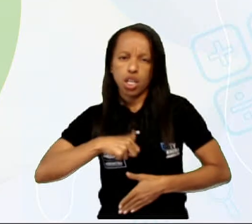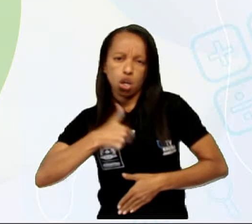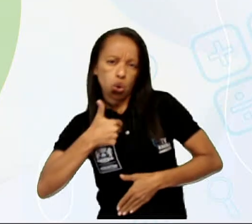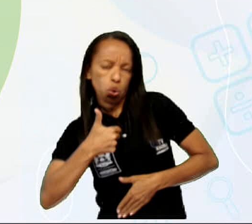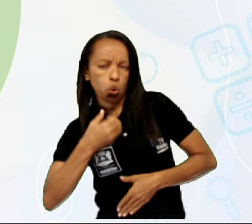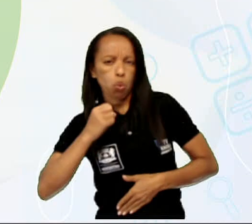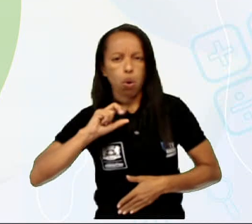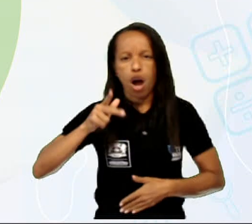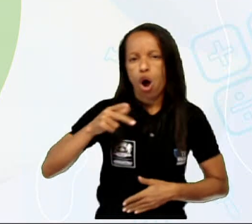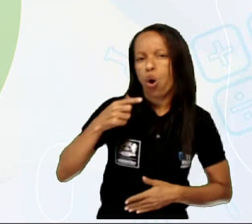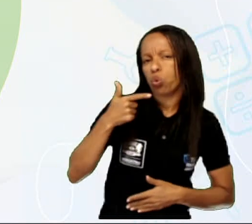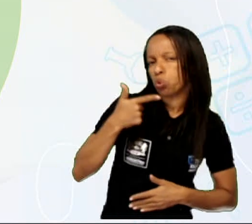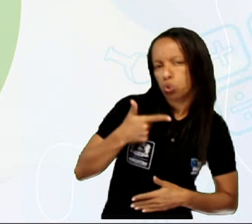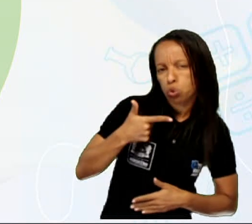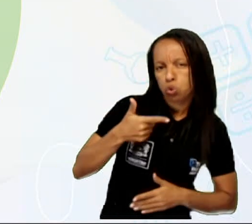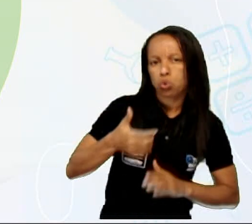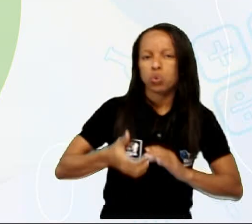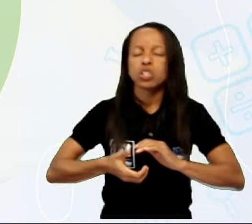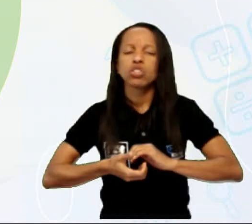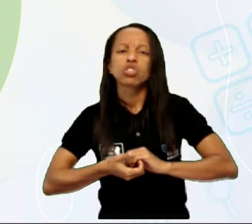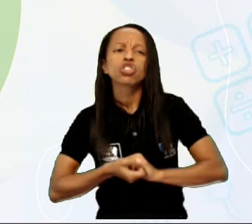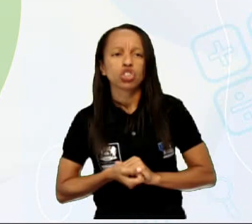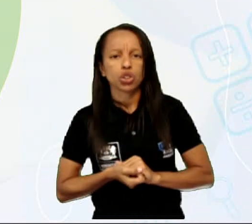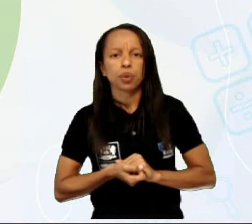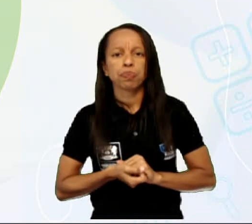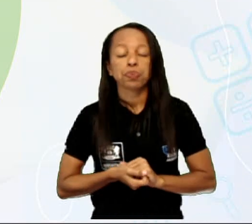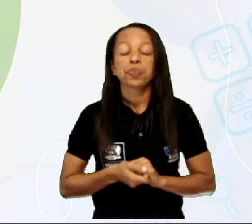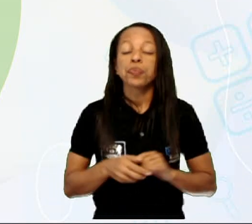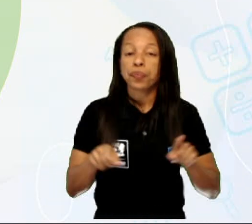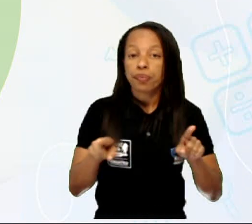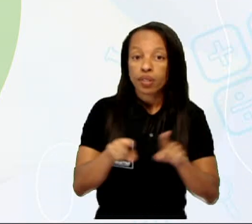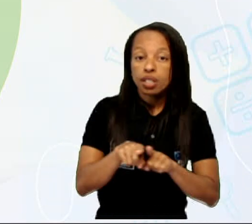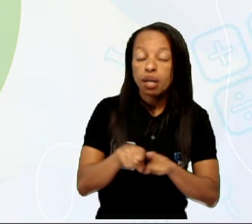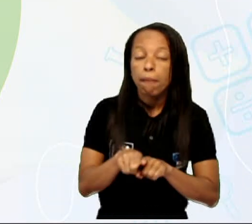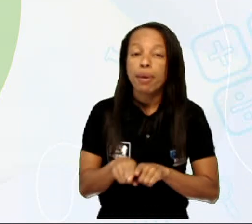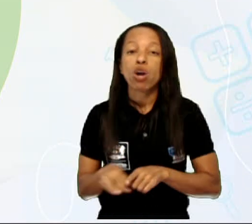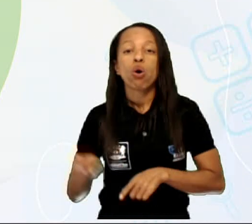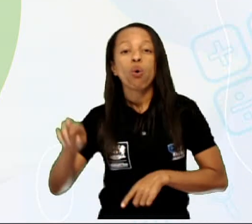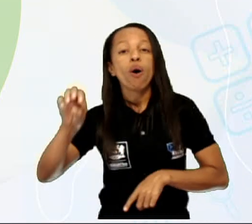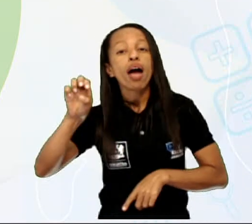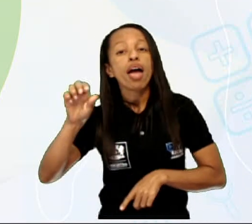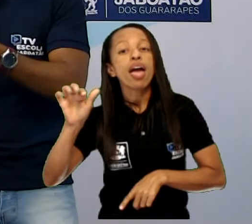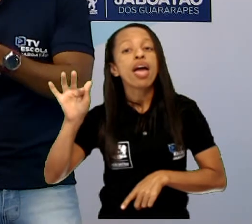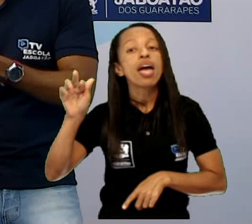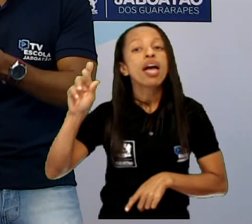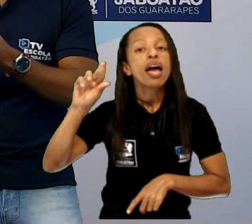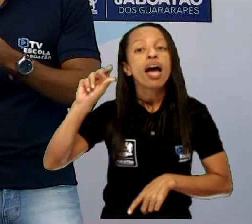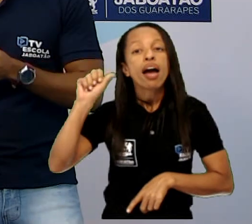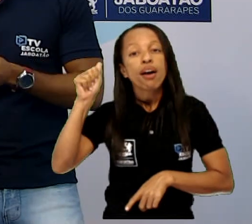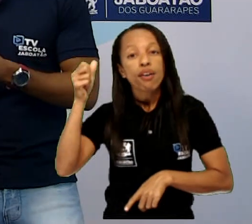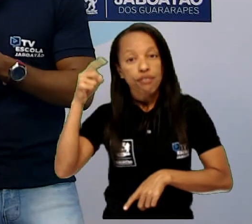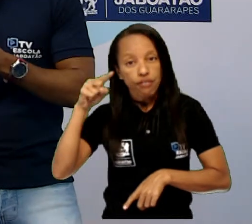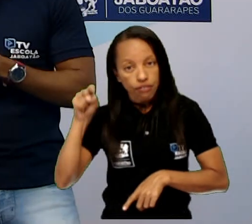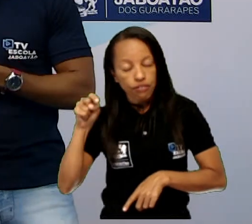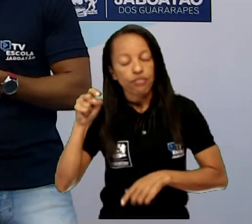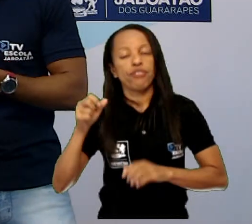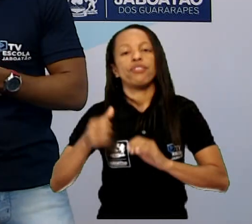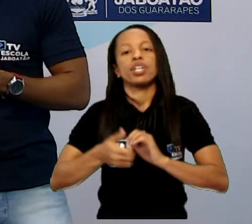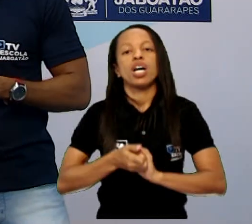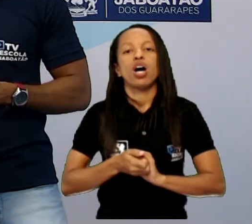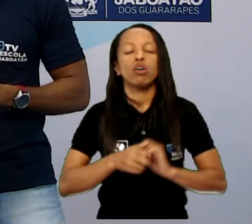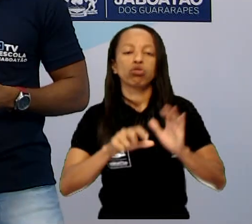O refrão ou estribilho são os versos que se repetem no final das estrofes, que dão justamente essa rima,